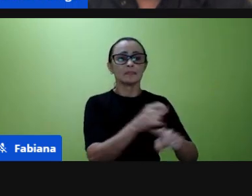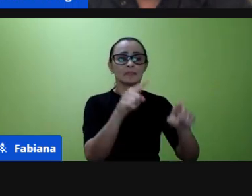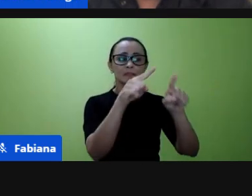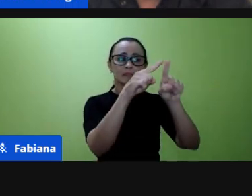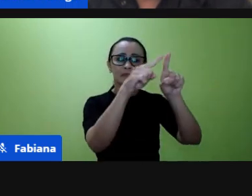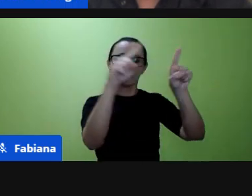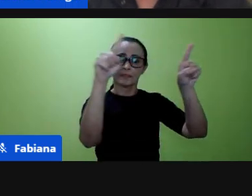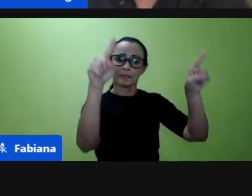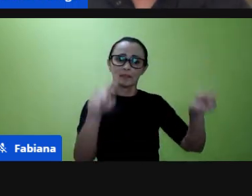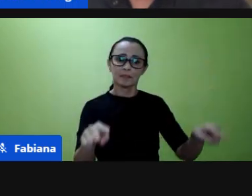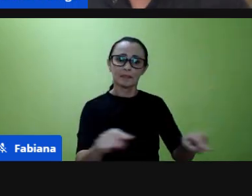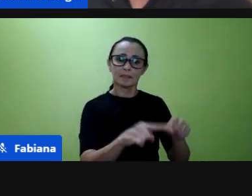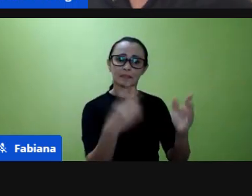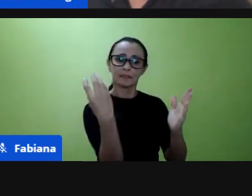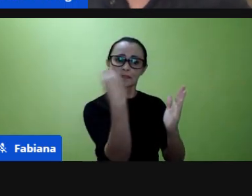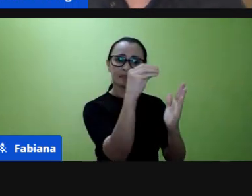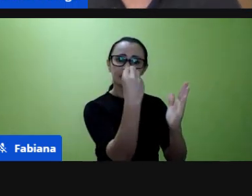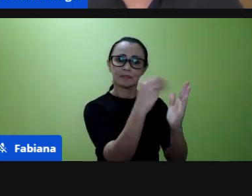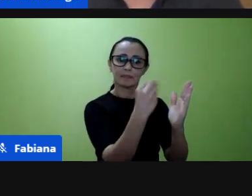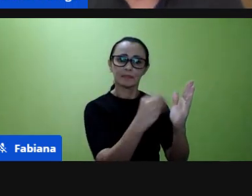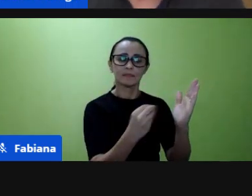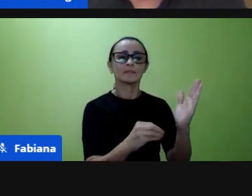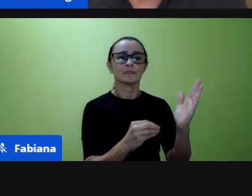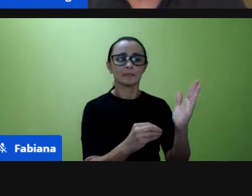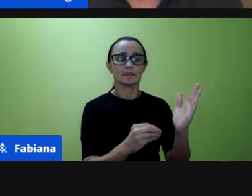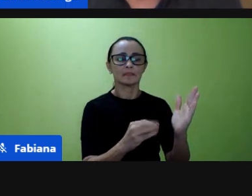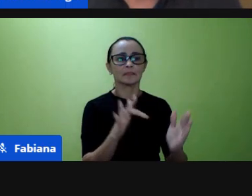né? A utilizá-las mais frequente.